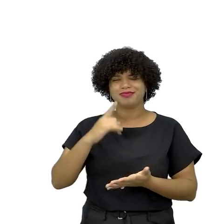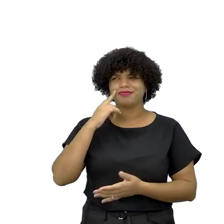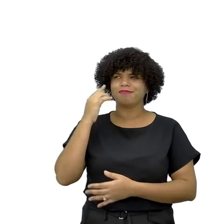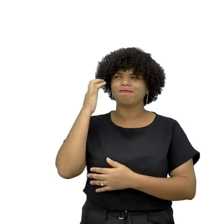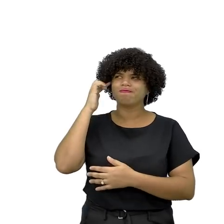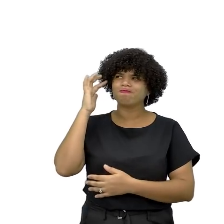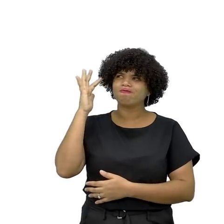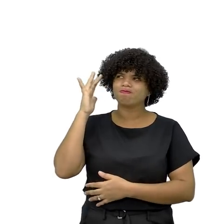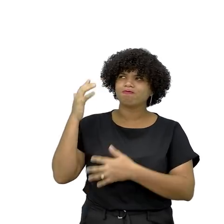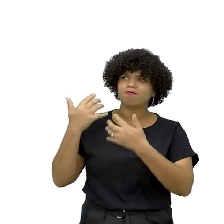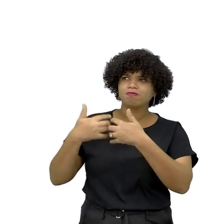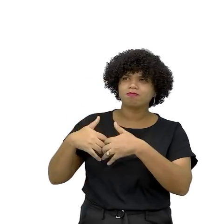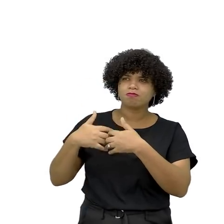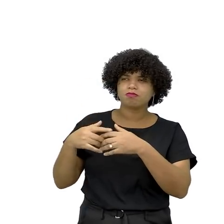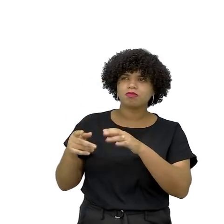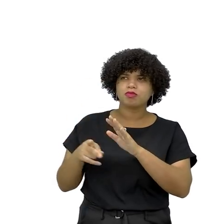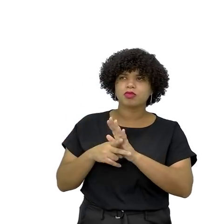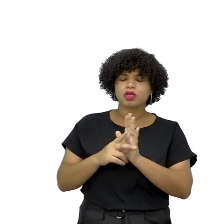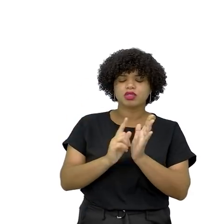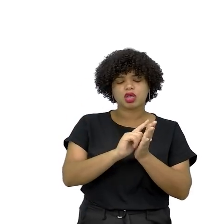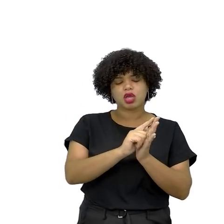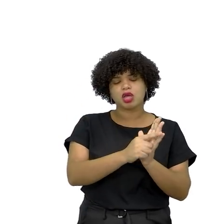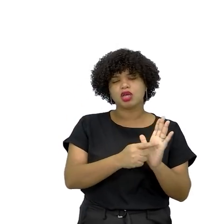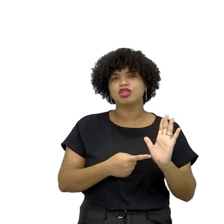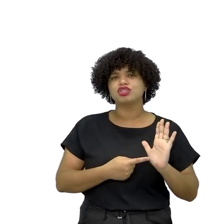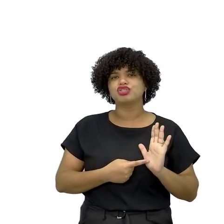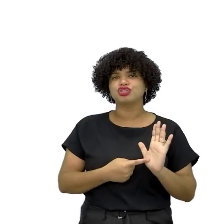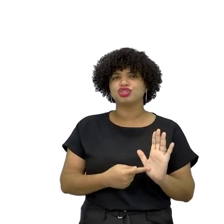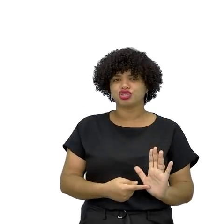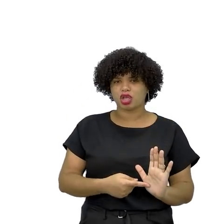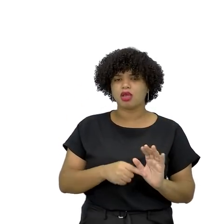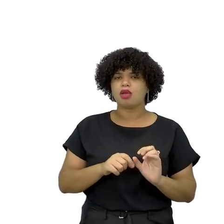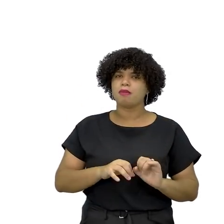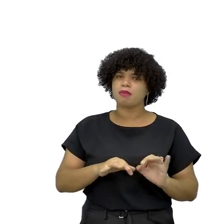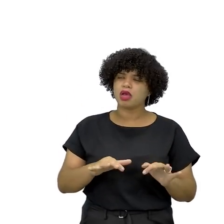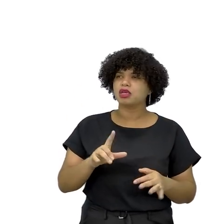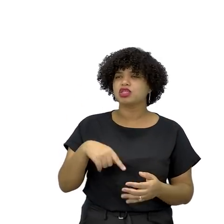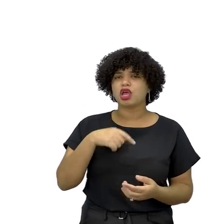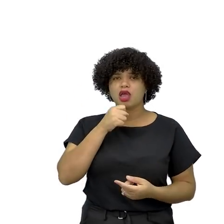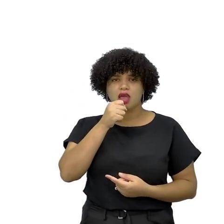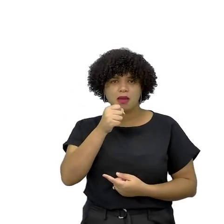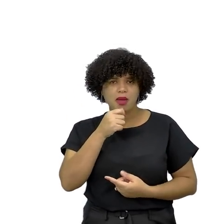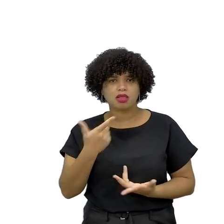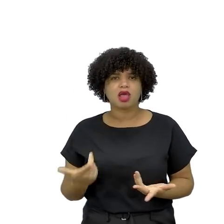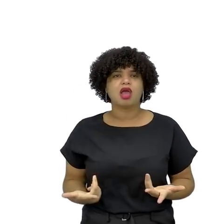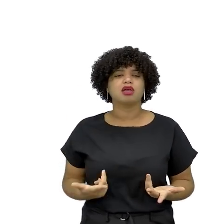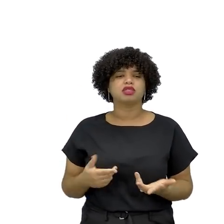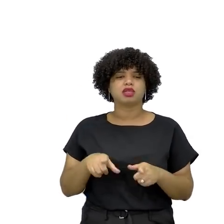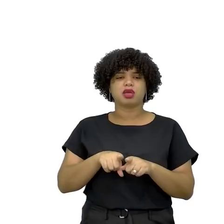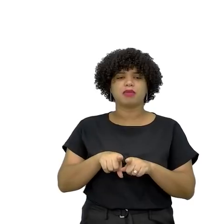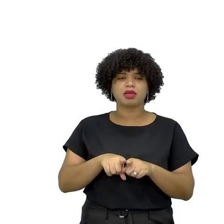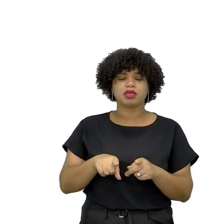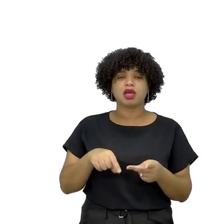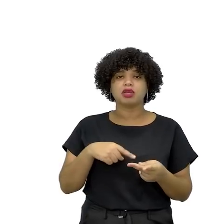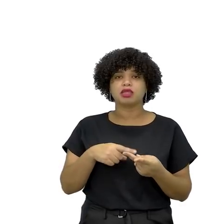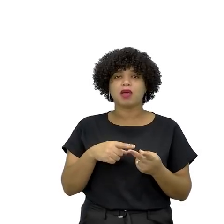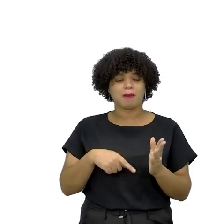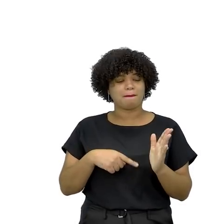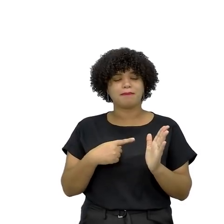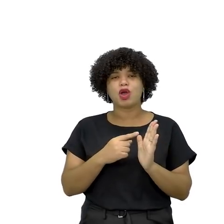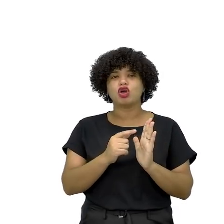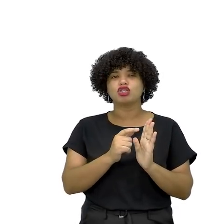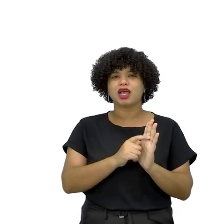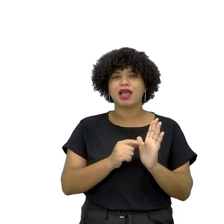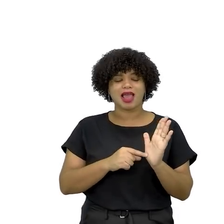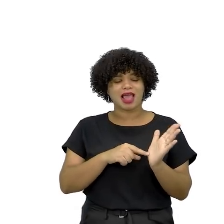de produção dos gêneros de divulgação científica, que é reportagem de divulgação científica, verbete de